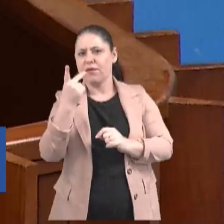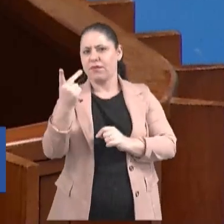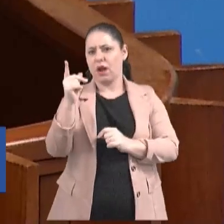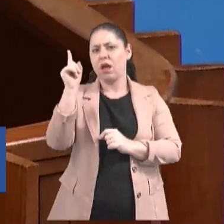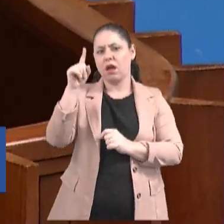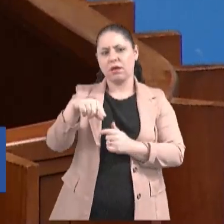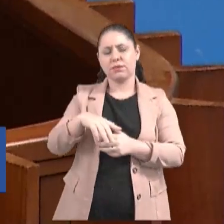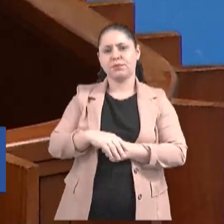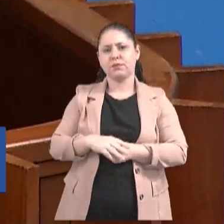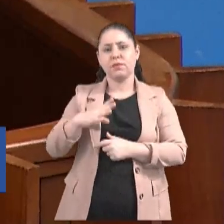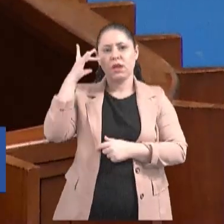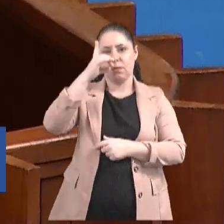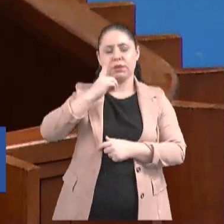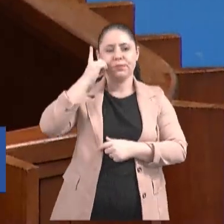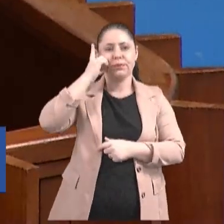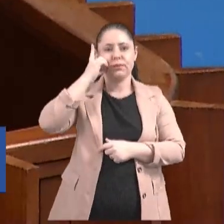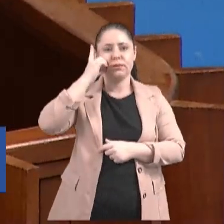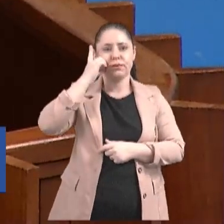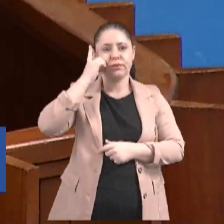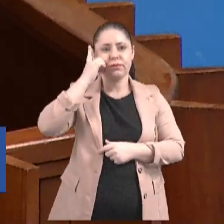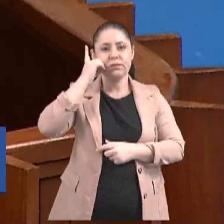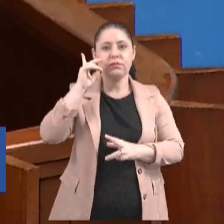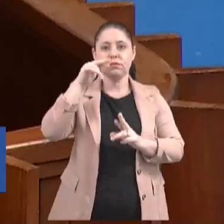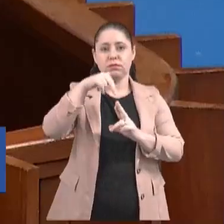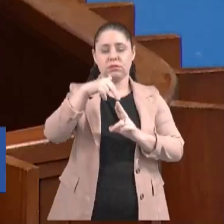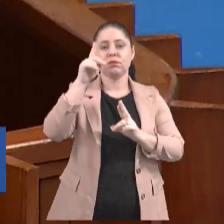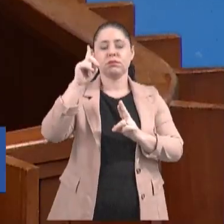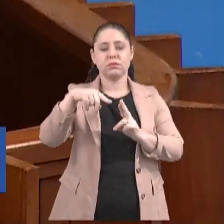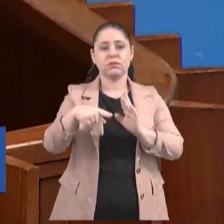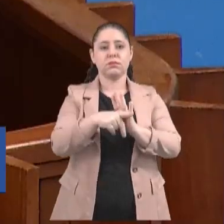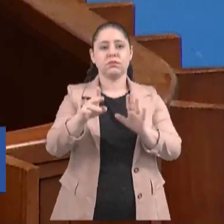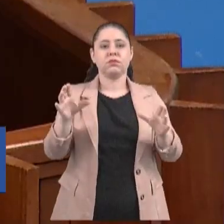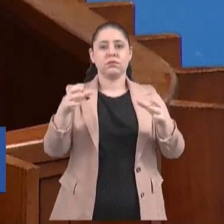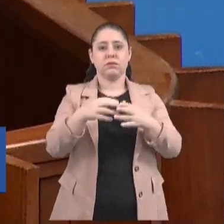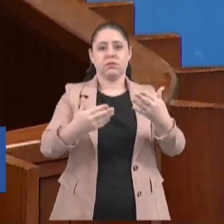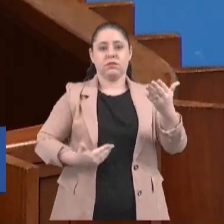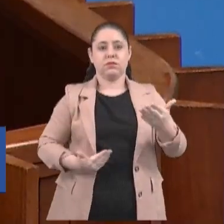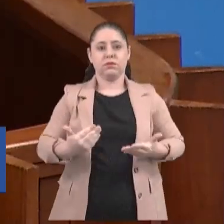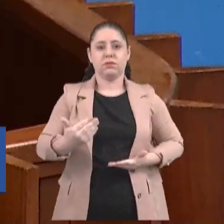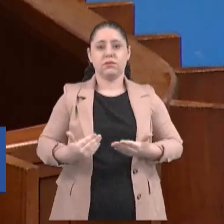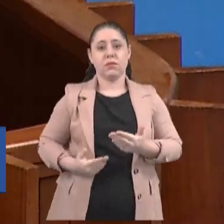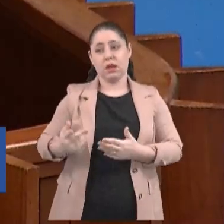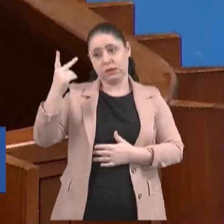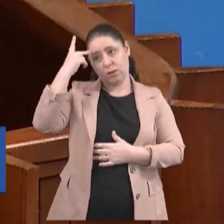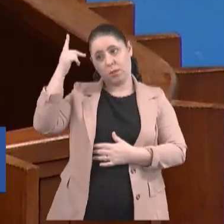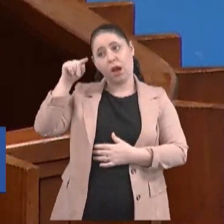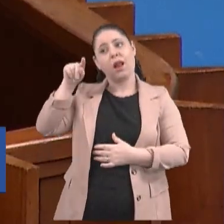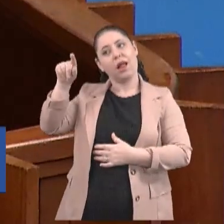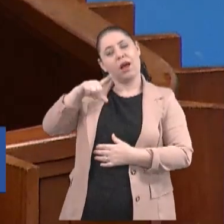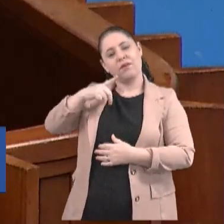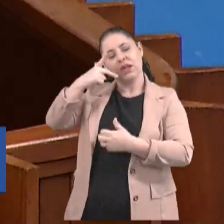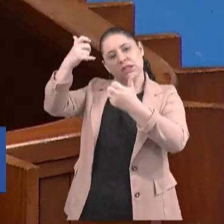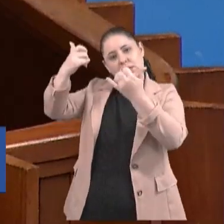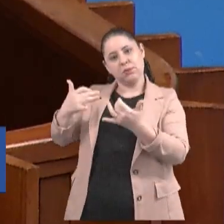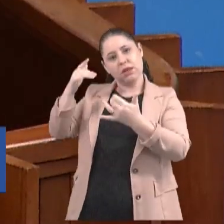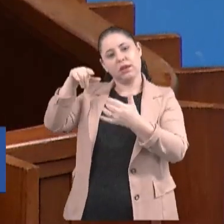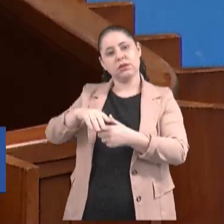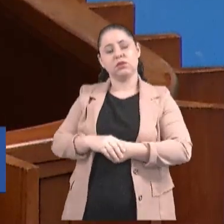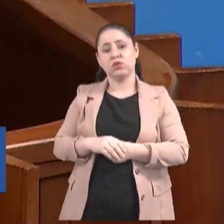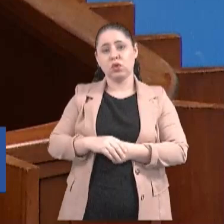fala da deputada que representa as domésticas em São Paulo, em que diz que